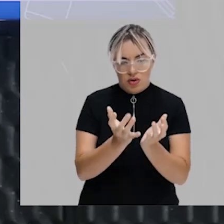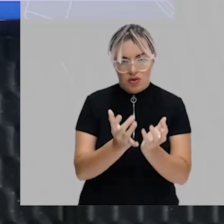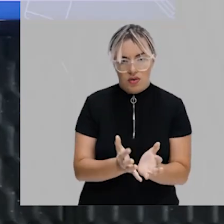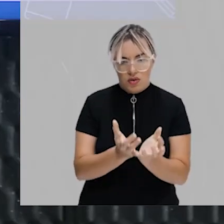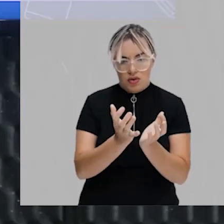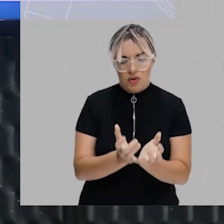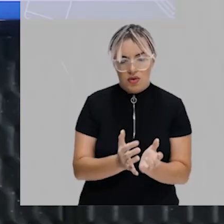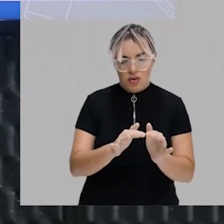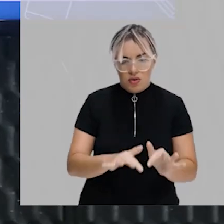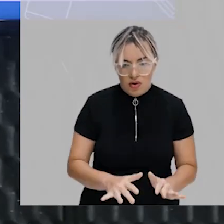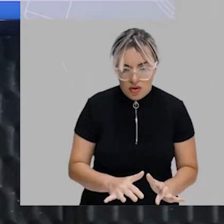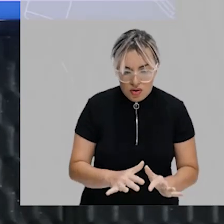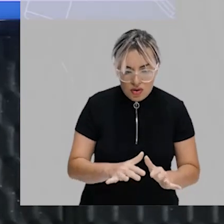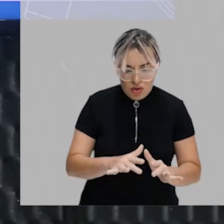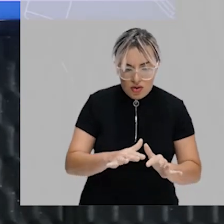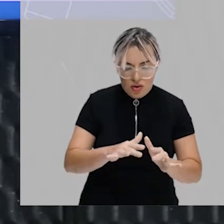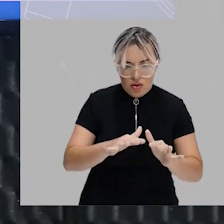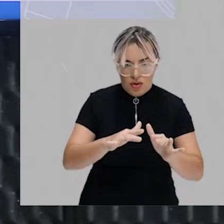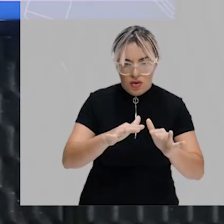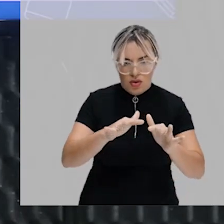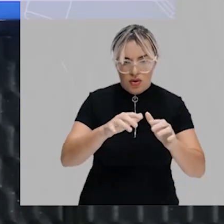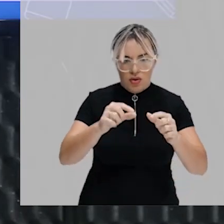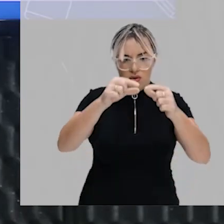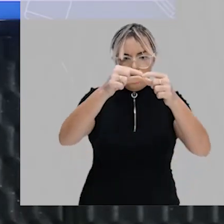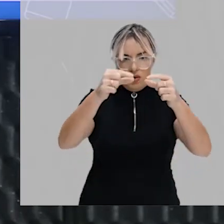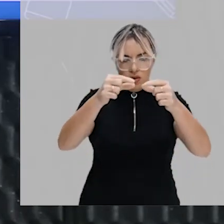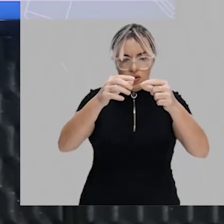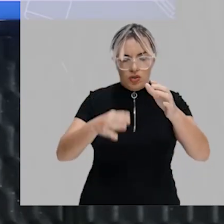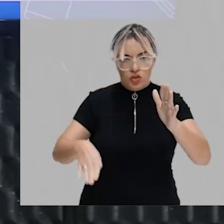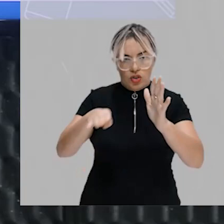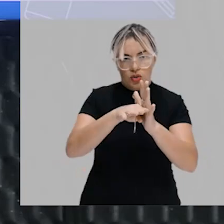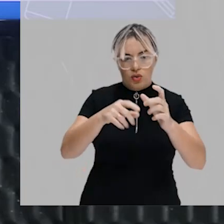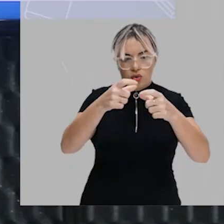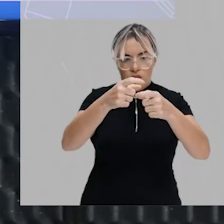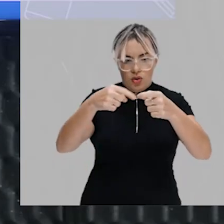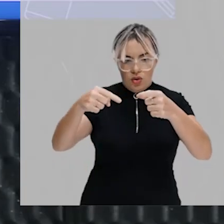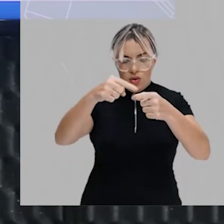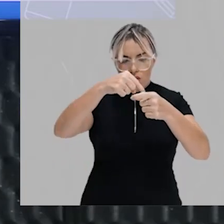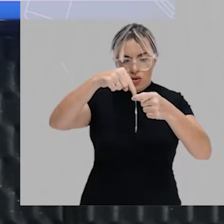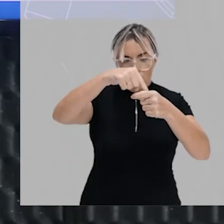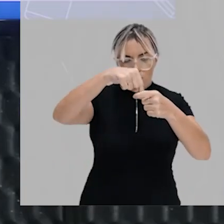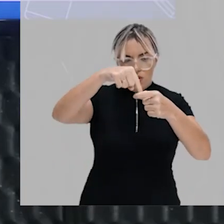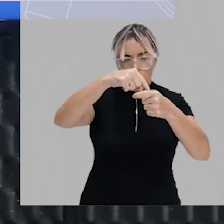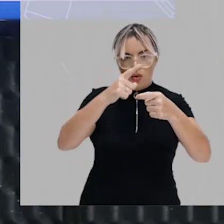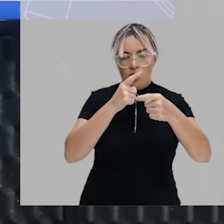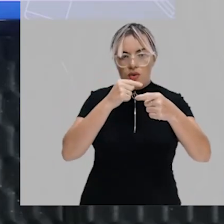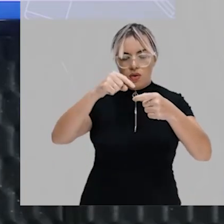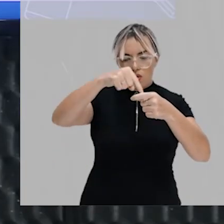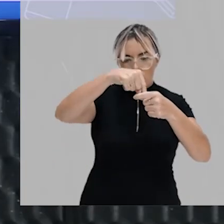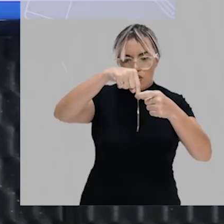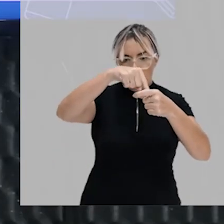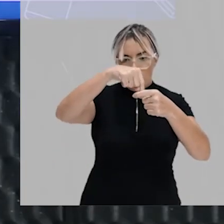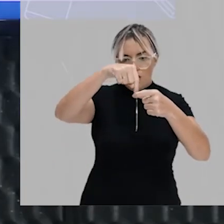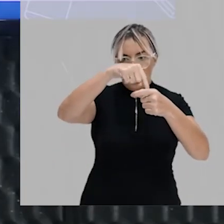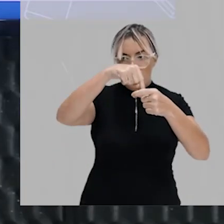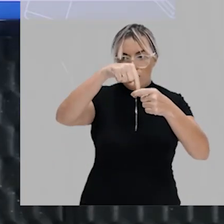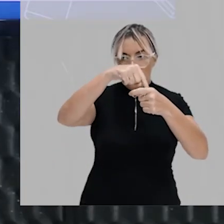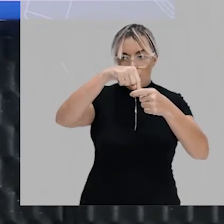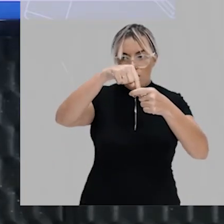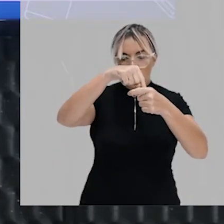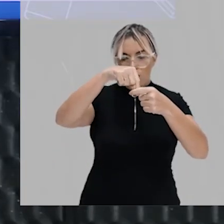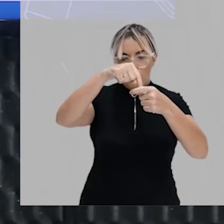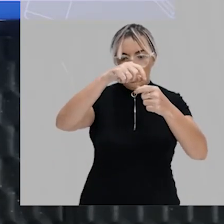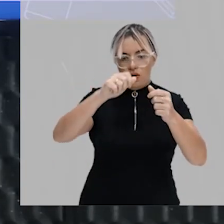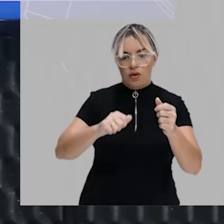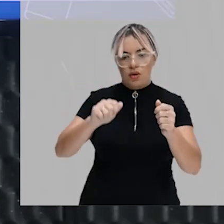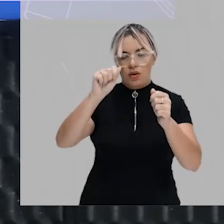vapor bateu aqui na parede aqui do gargalo, certo? Acumulou água nessa região encurvada aqui, ó. E isso